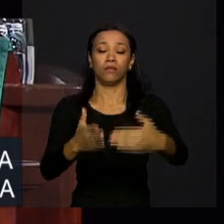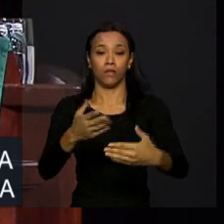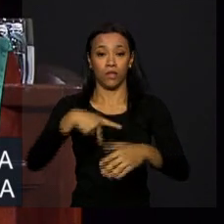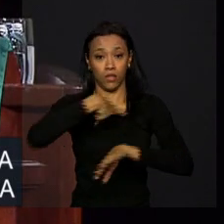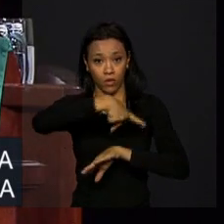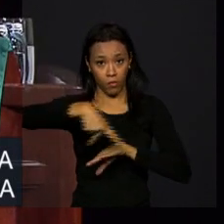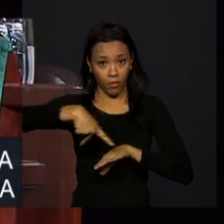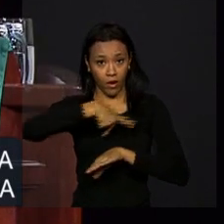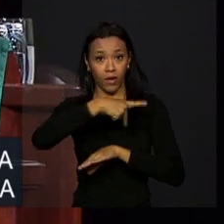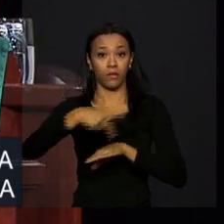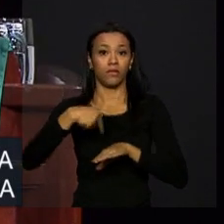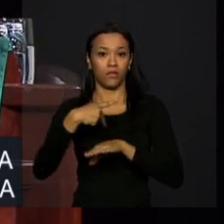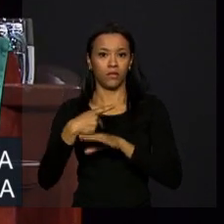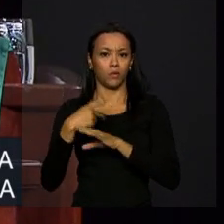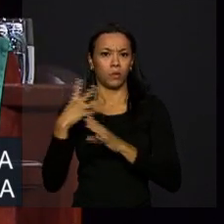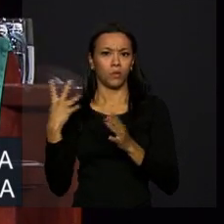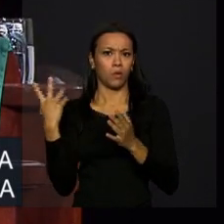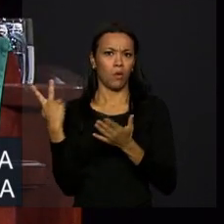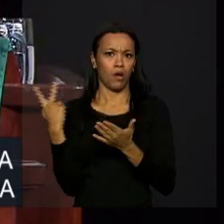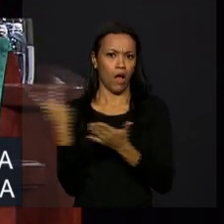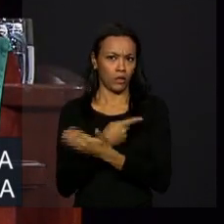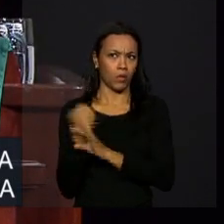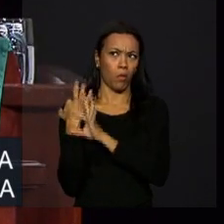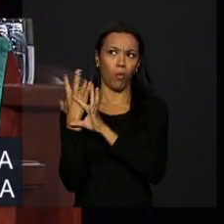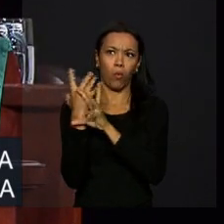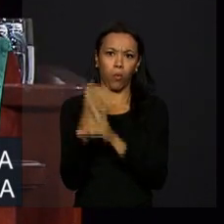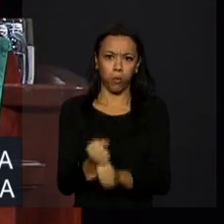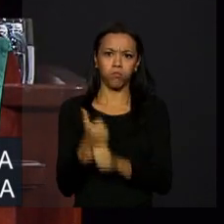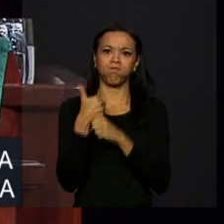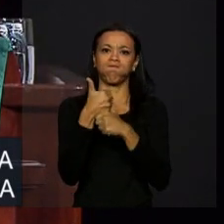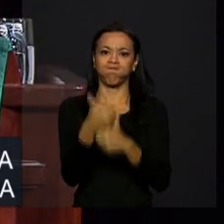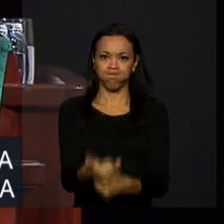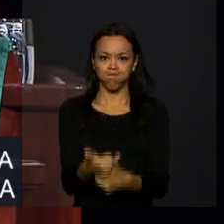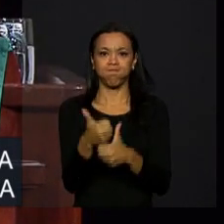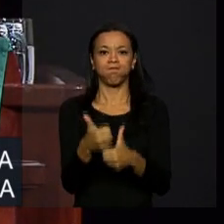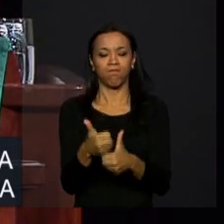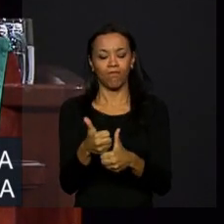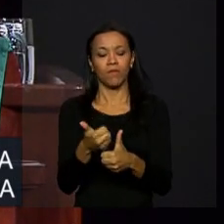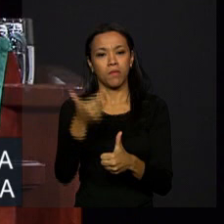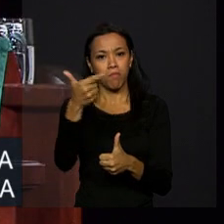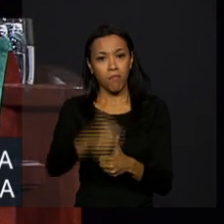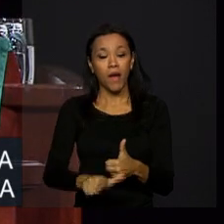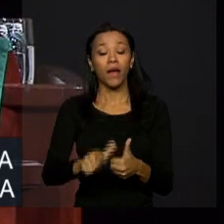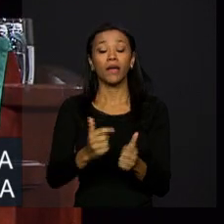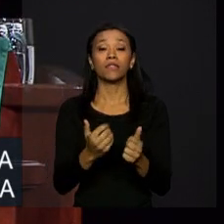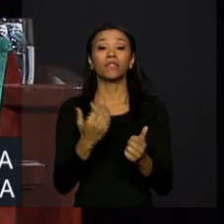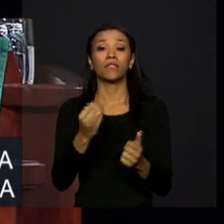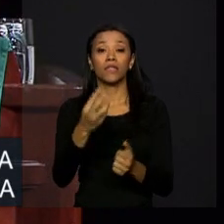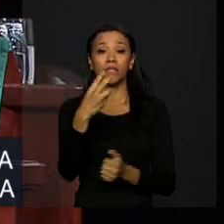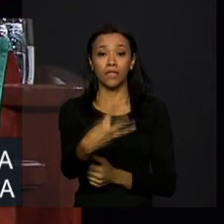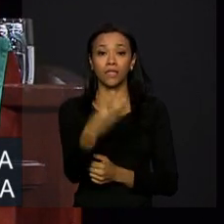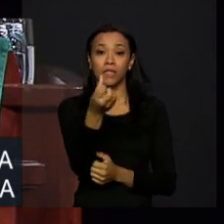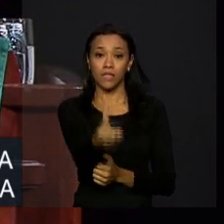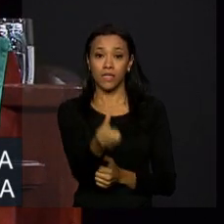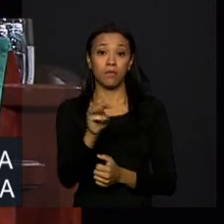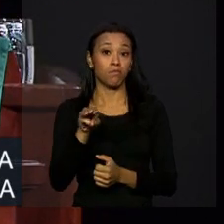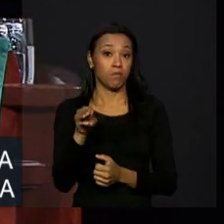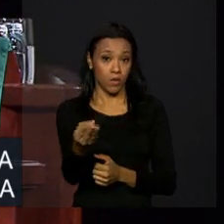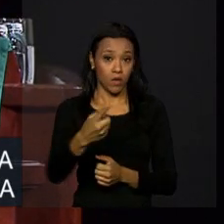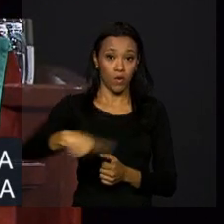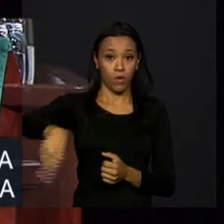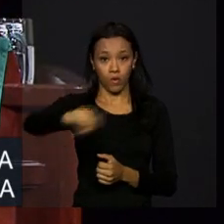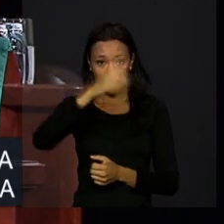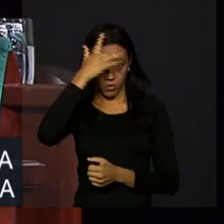significou nos últimos 10 anos inclusão de mais de 36 milhões de